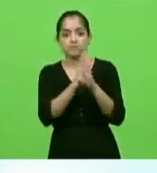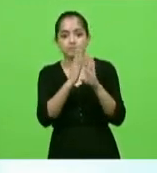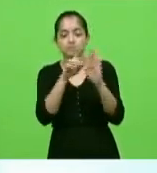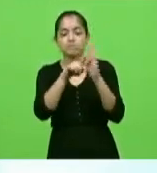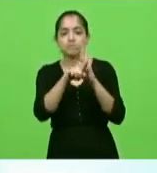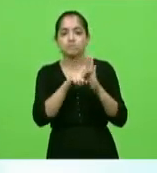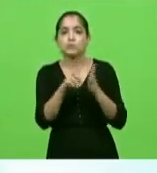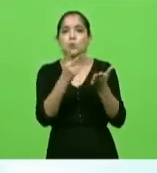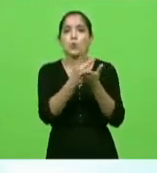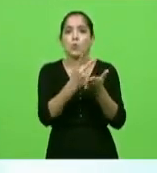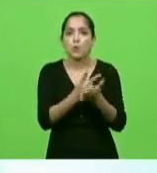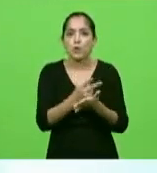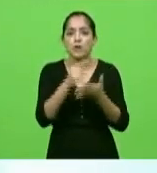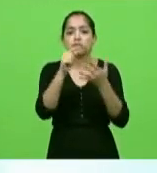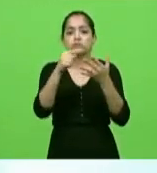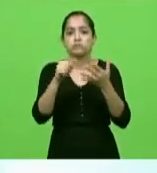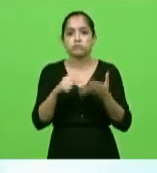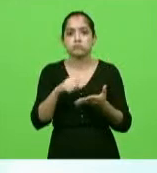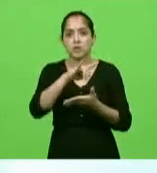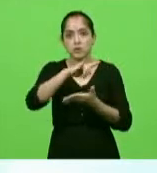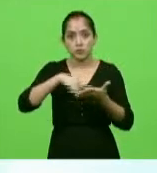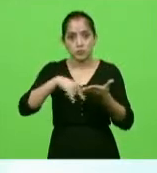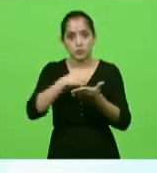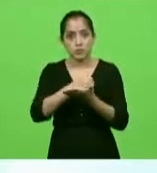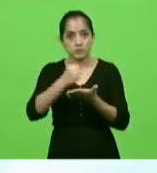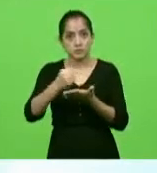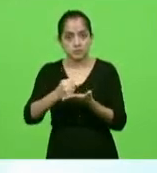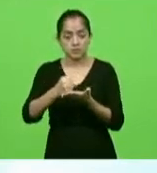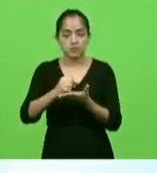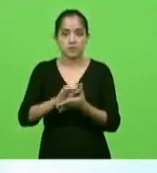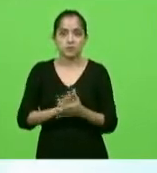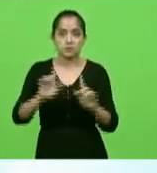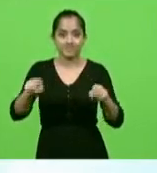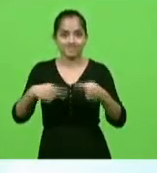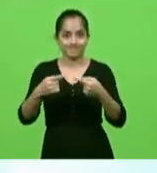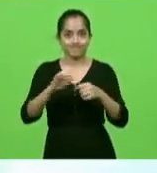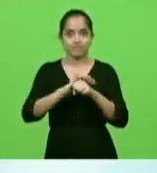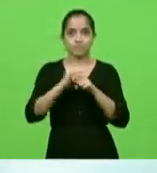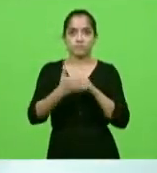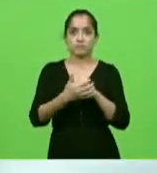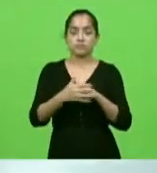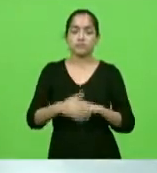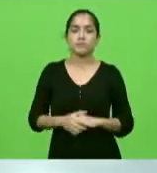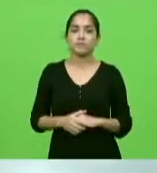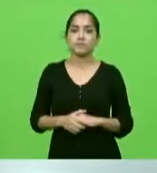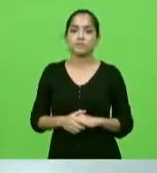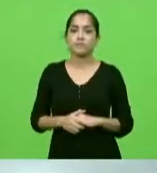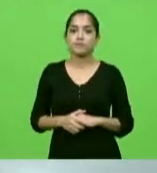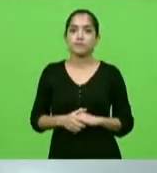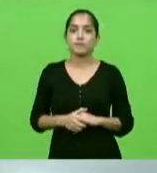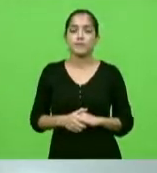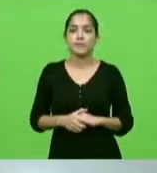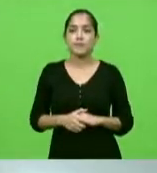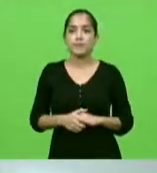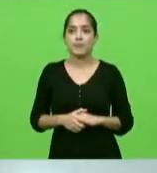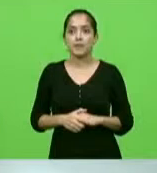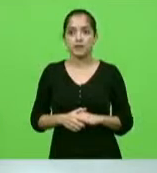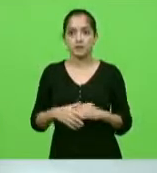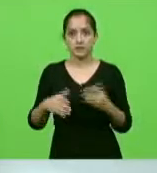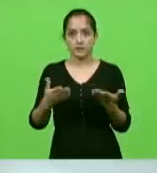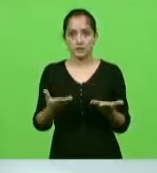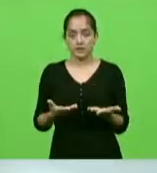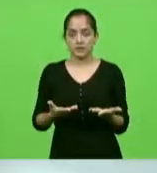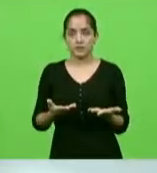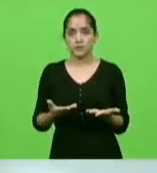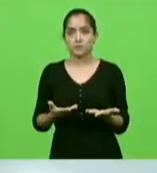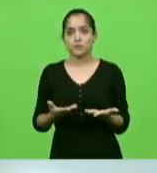possíveis irregularidades nos processos de contratação inerentes ao enfrentamento da pandemia. Isto